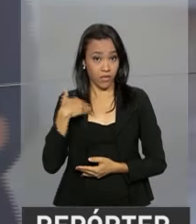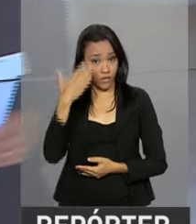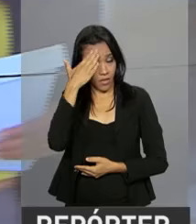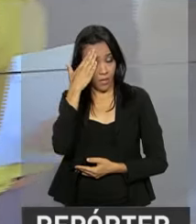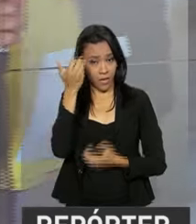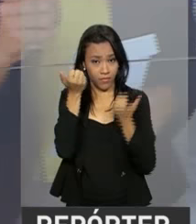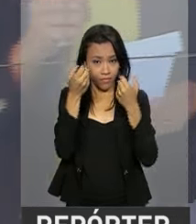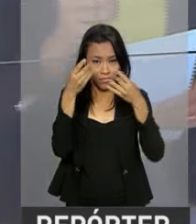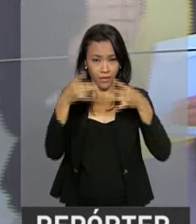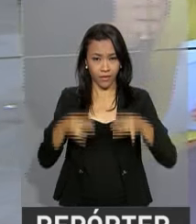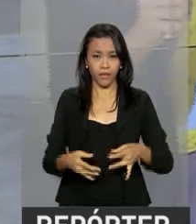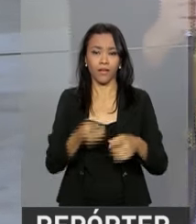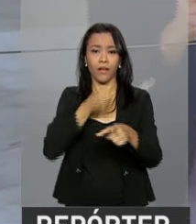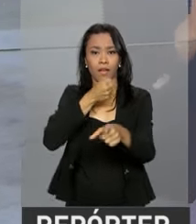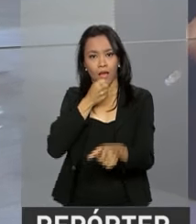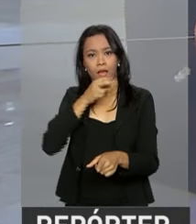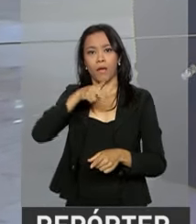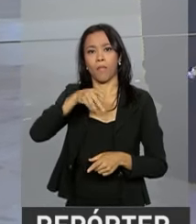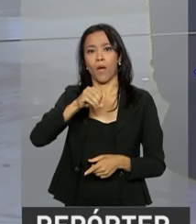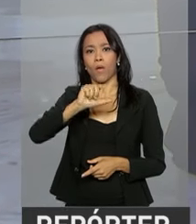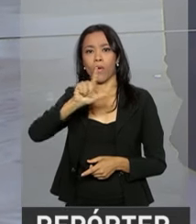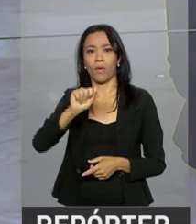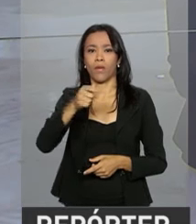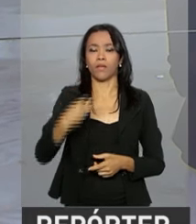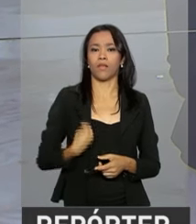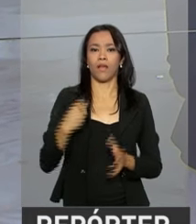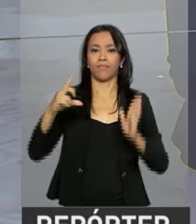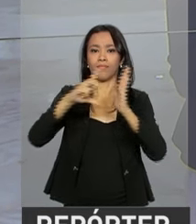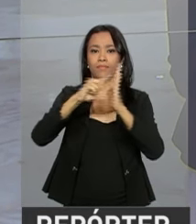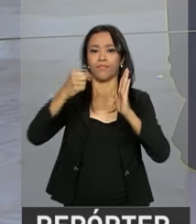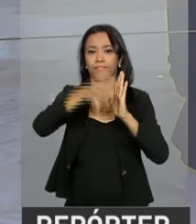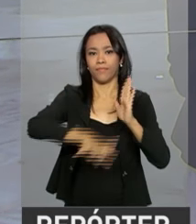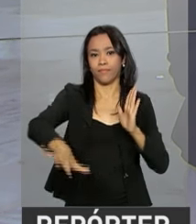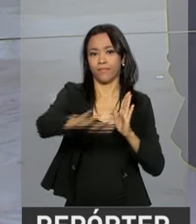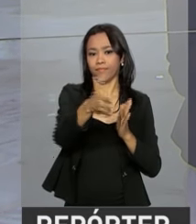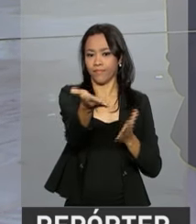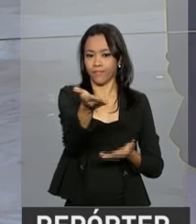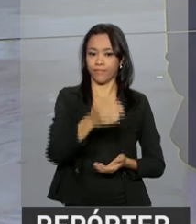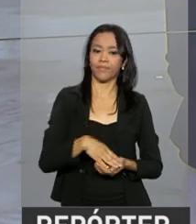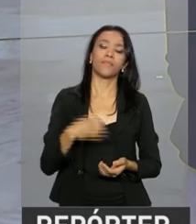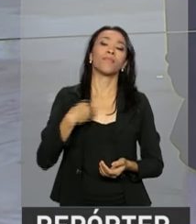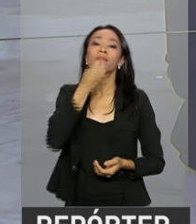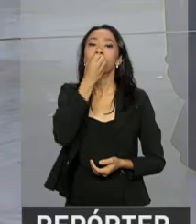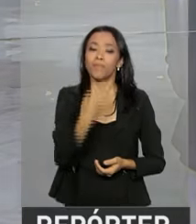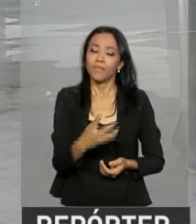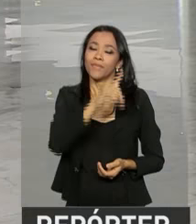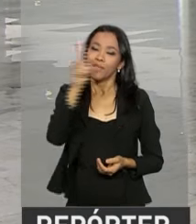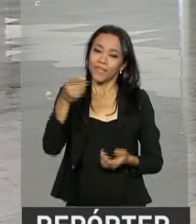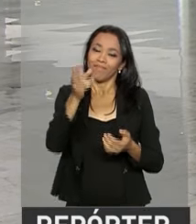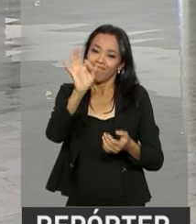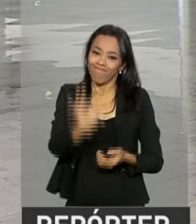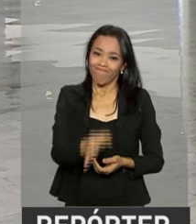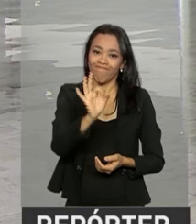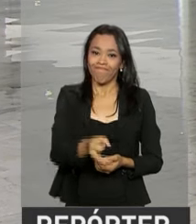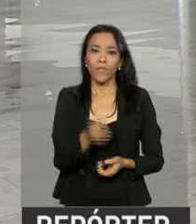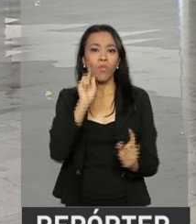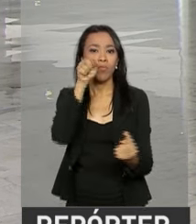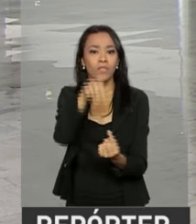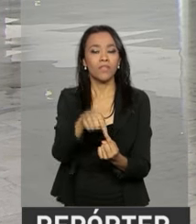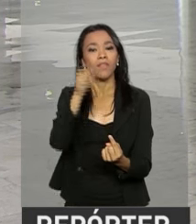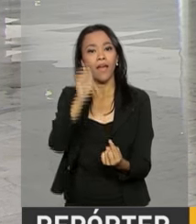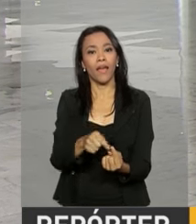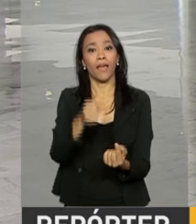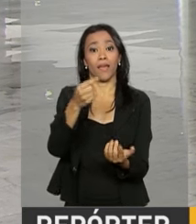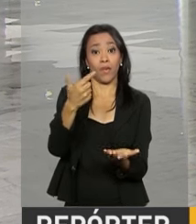repórter Paula deor que está no Palácio do Planalto Bom dia Paula Bom dia José luí Pois é a ideia da campanha é deixar a